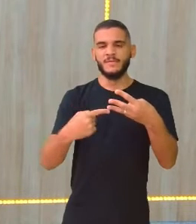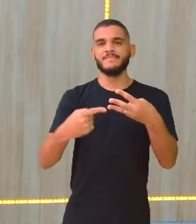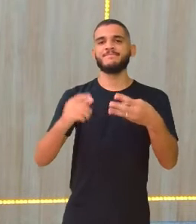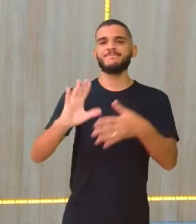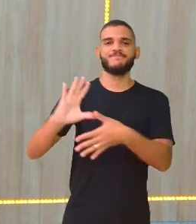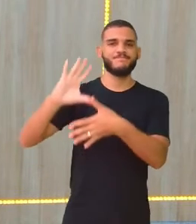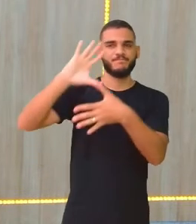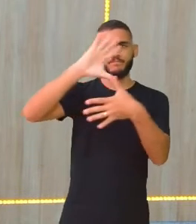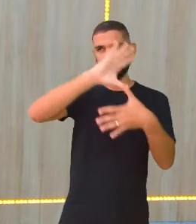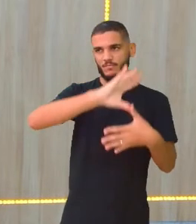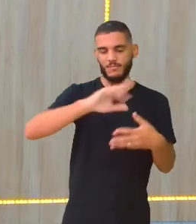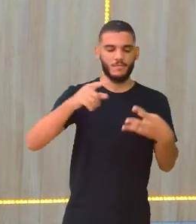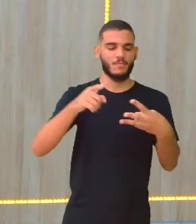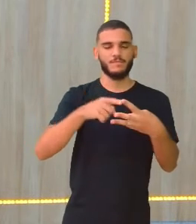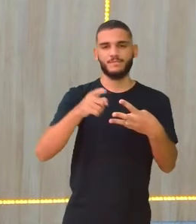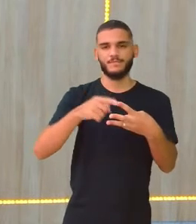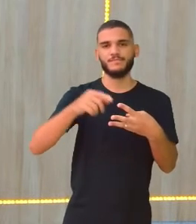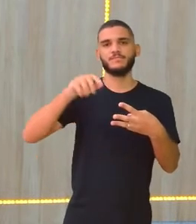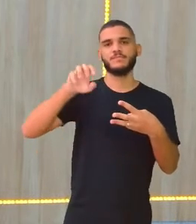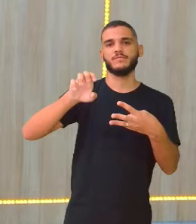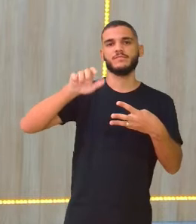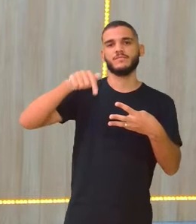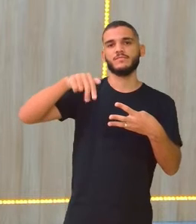pode ser equivalente,